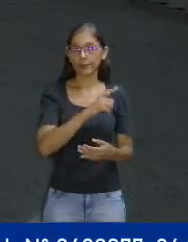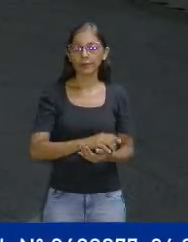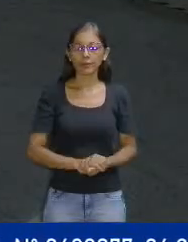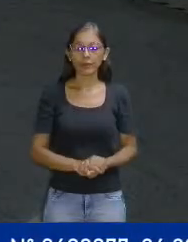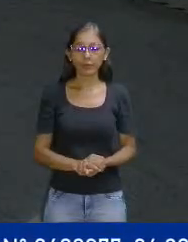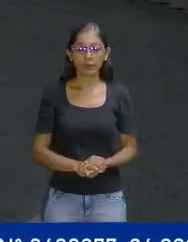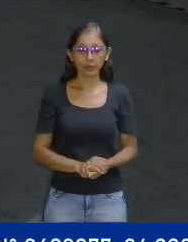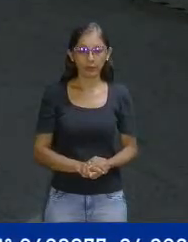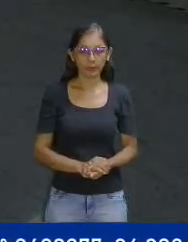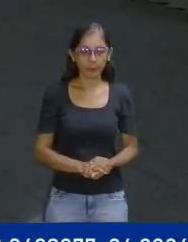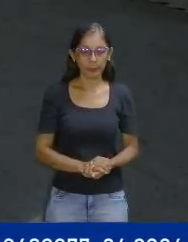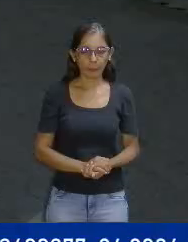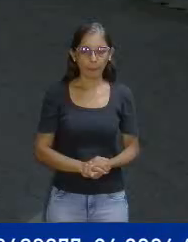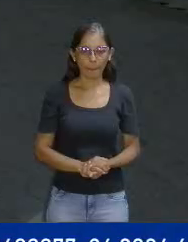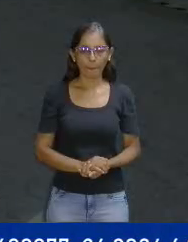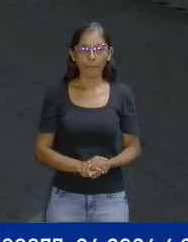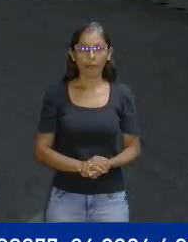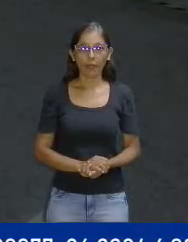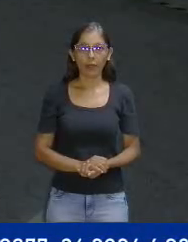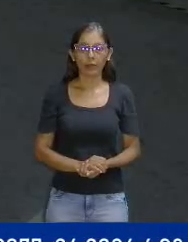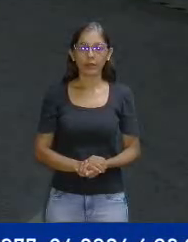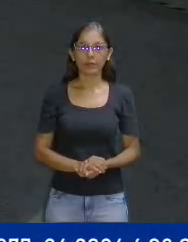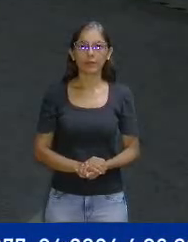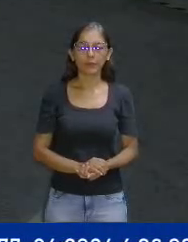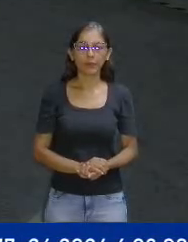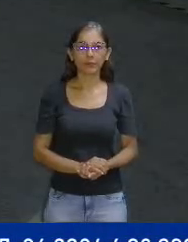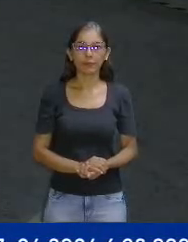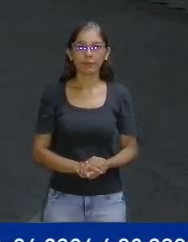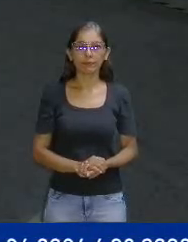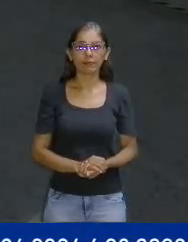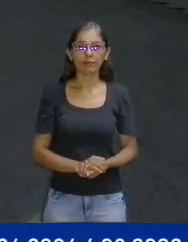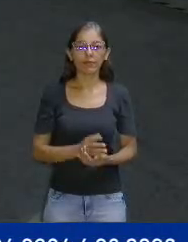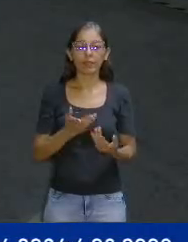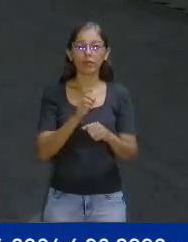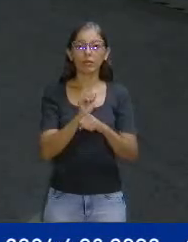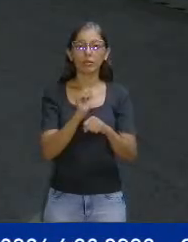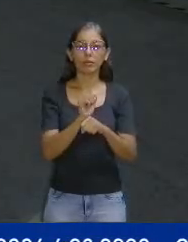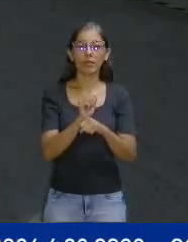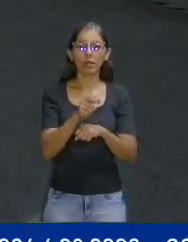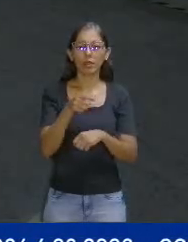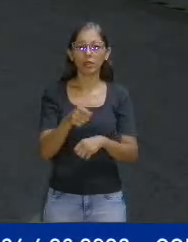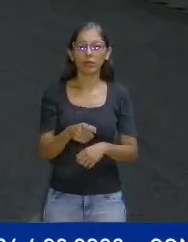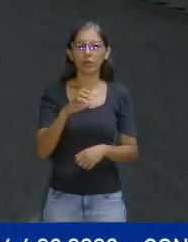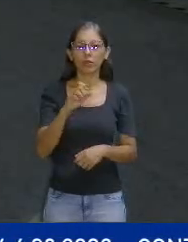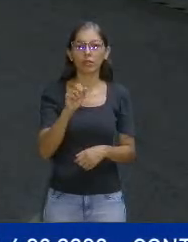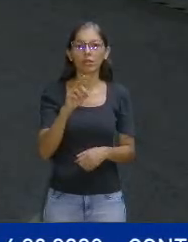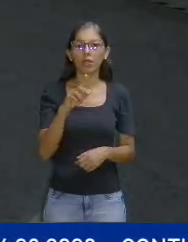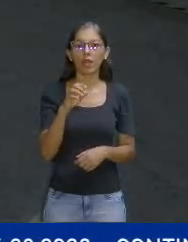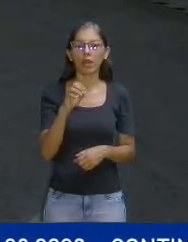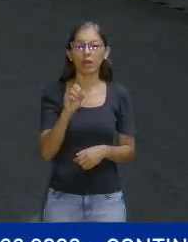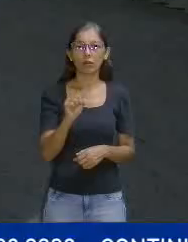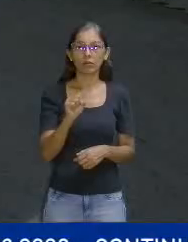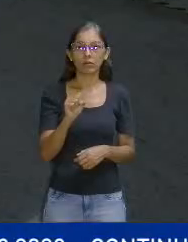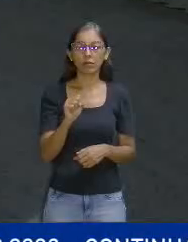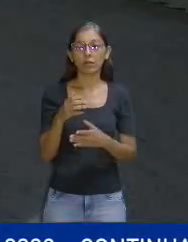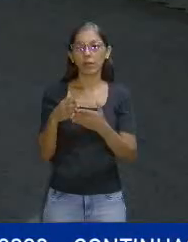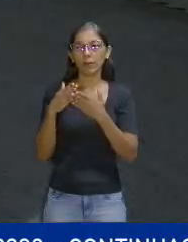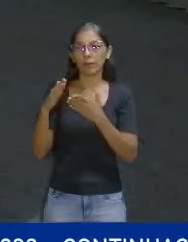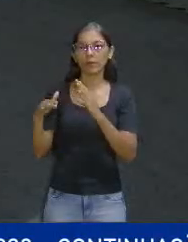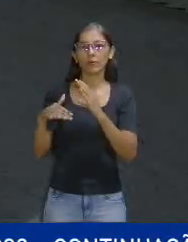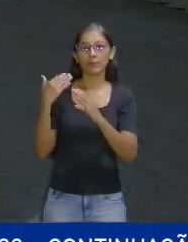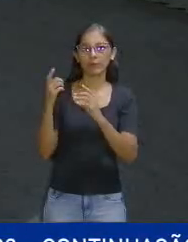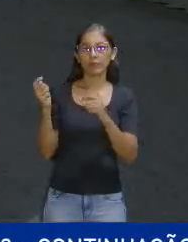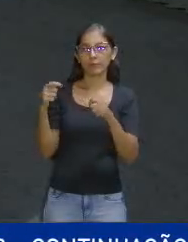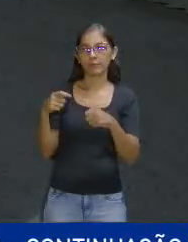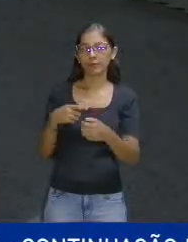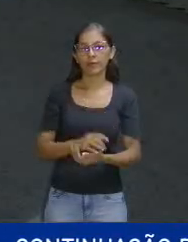Milene, enquanto nós aguardamos o doutor Carlos Fernando, você pode mandar para mim o roteiro? Isso, eu estou tentando abrir esse desembargador para os Perfeito. expedientes para